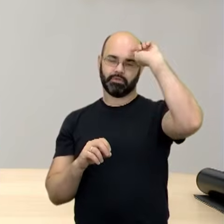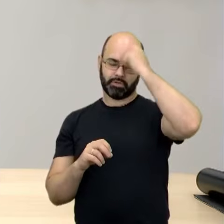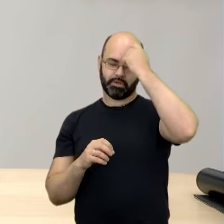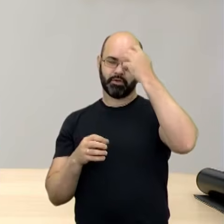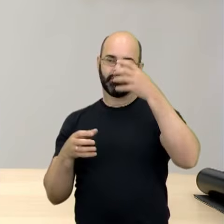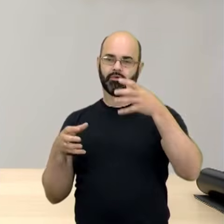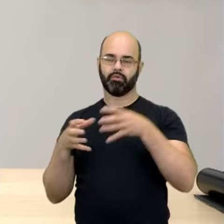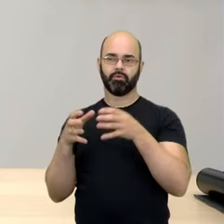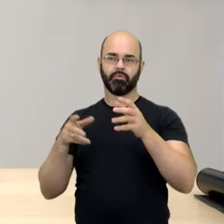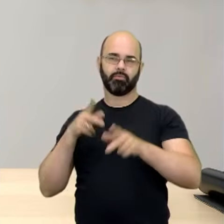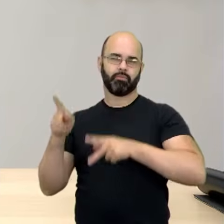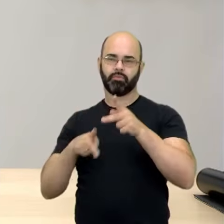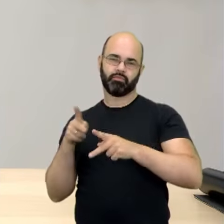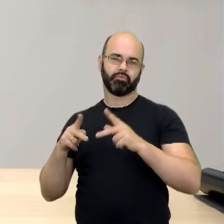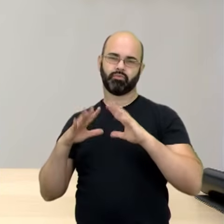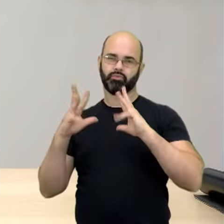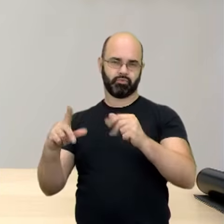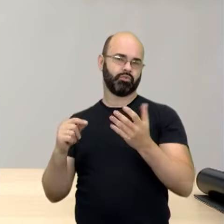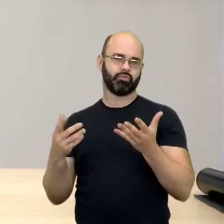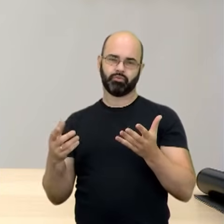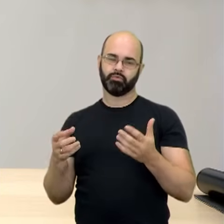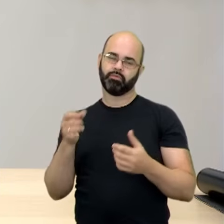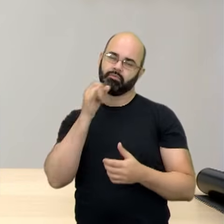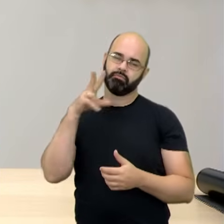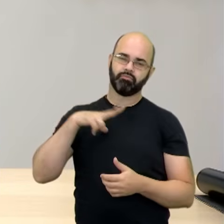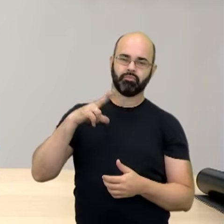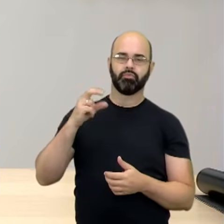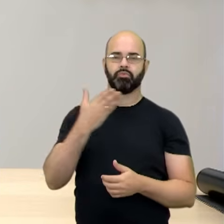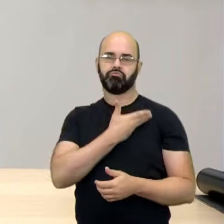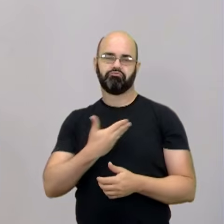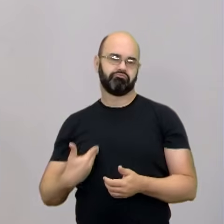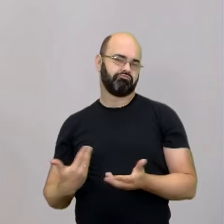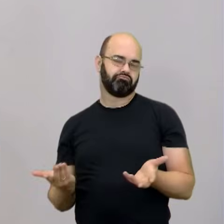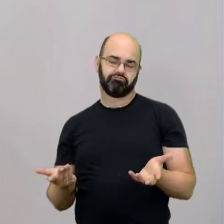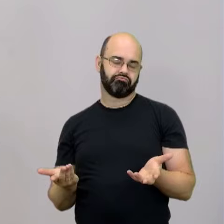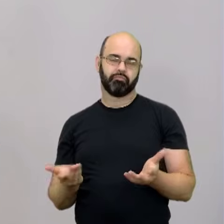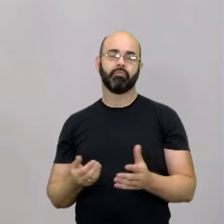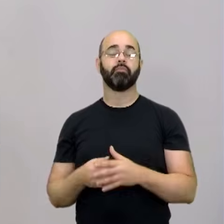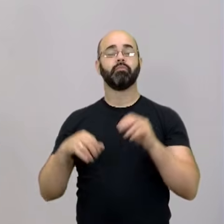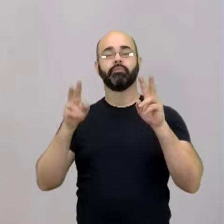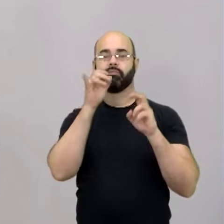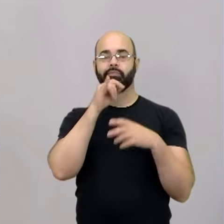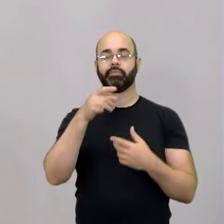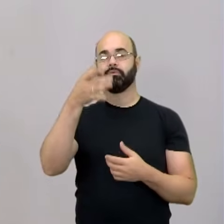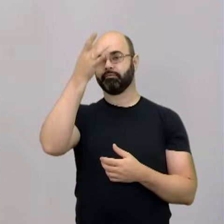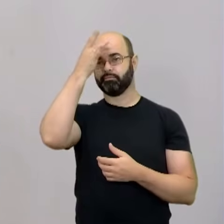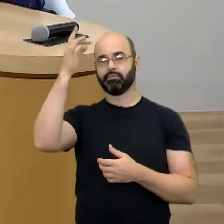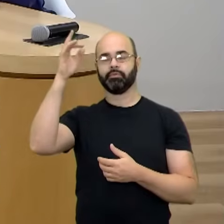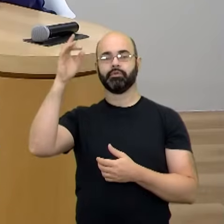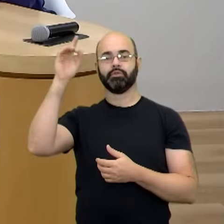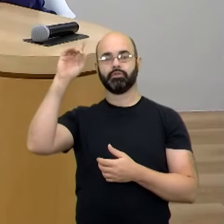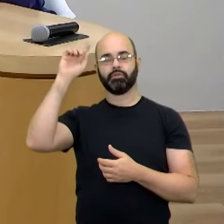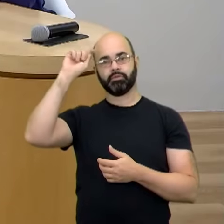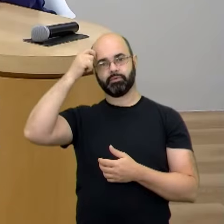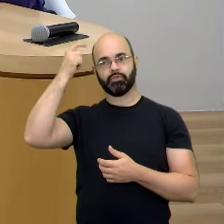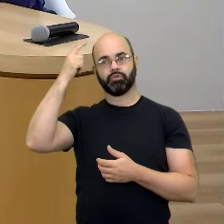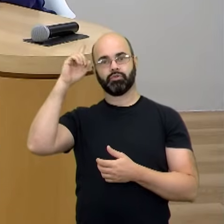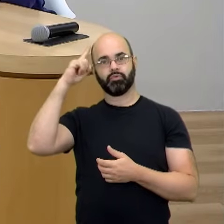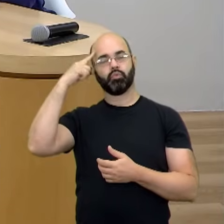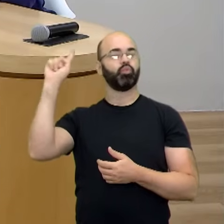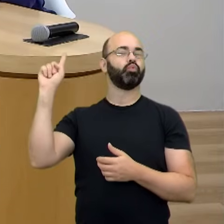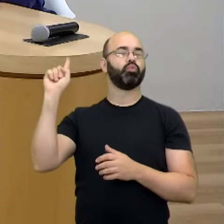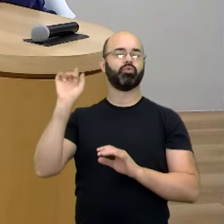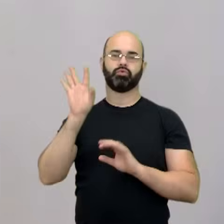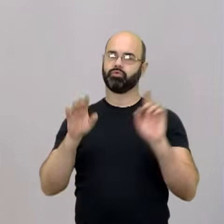as escolas particulares ou públicas. E essa questão, né, Elaine, que a gente não tem que falar só no Dia da Consciência Negra. Sim, né? Sim.